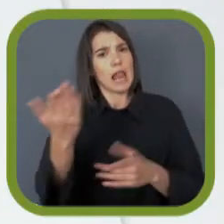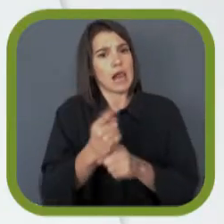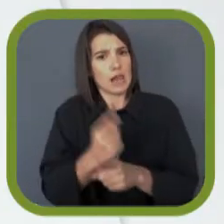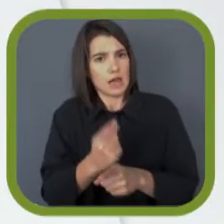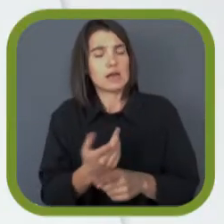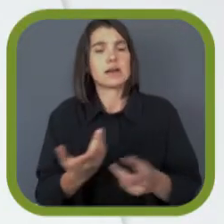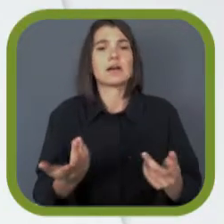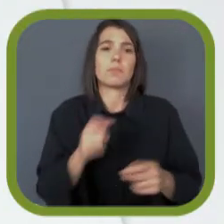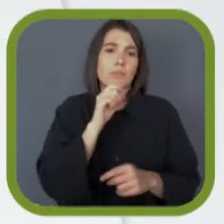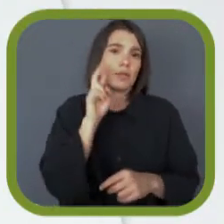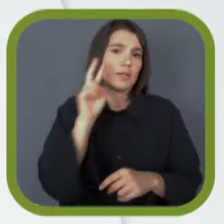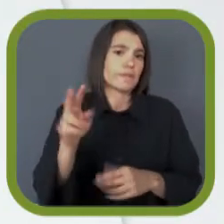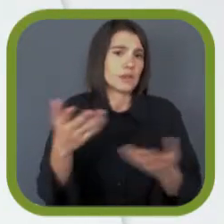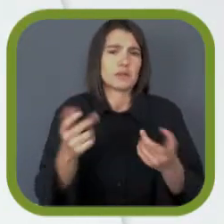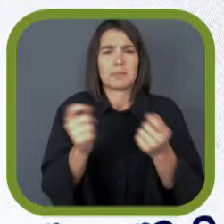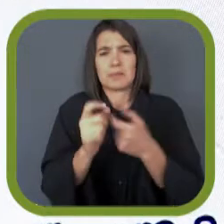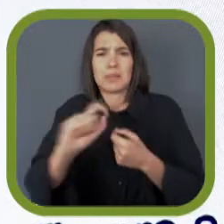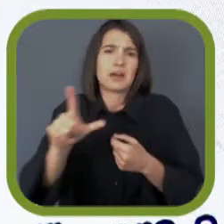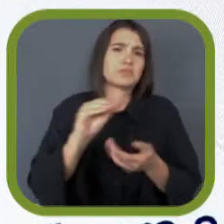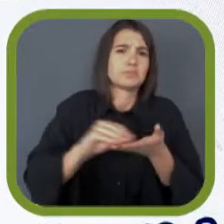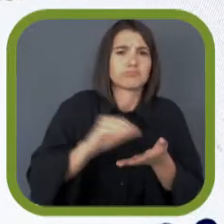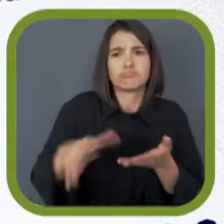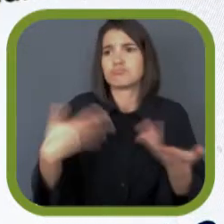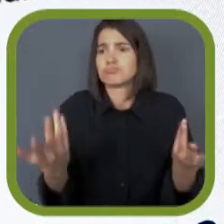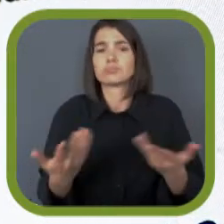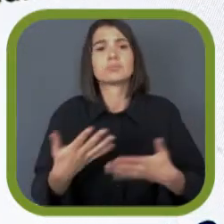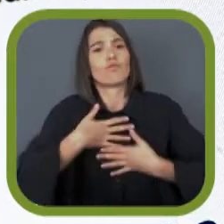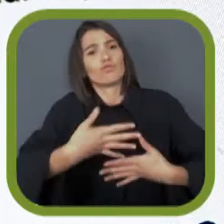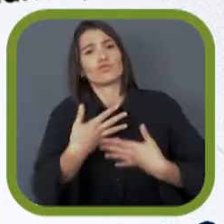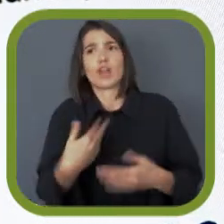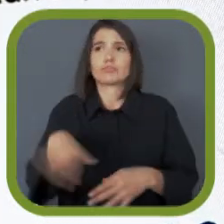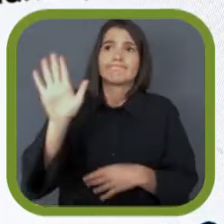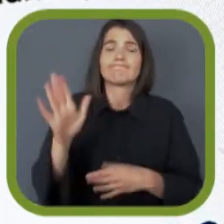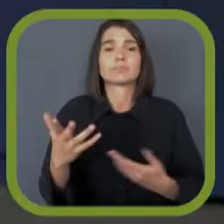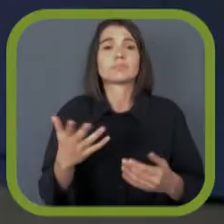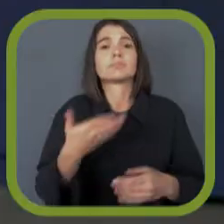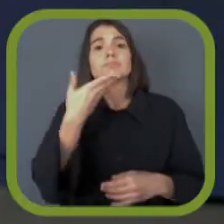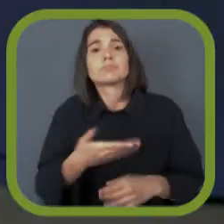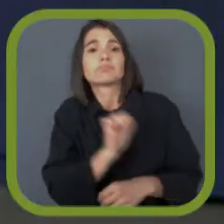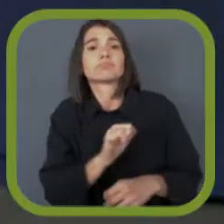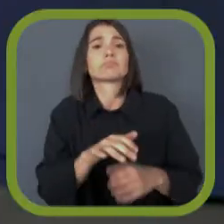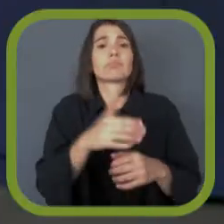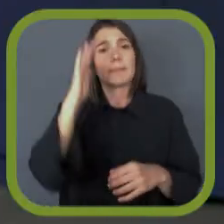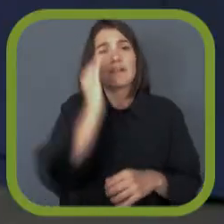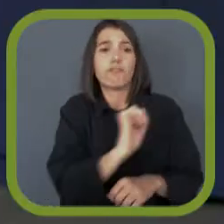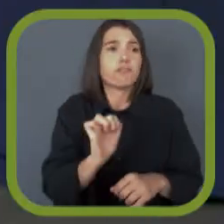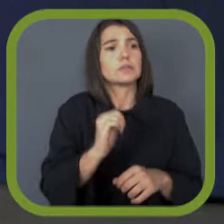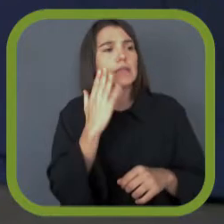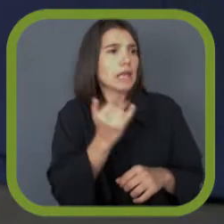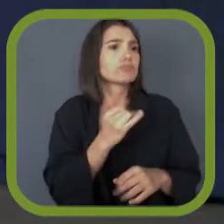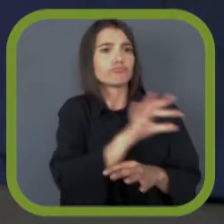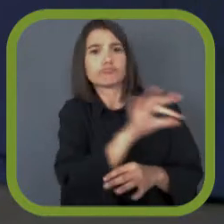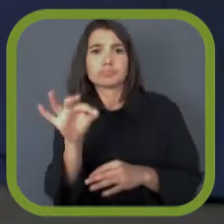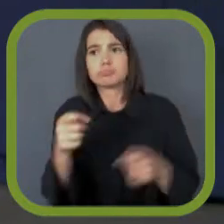continua no ar, projectopenair.org, as pessoas podem enviar um e-mail, inscrever-se, podem se voluntariar dentro das suas valências, dentro das suas áreas, depois